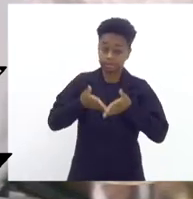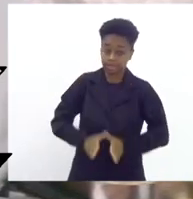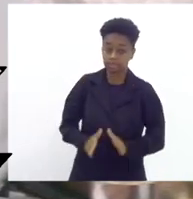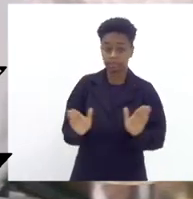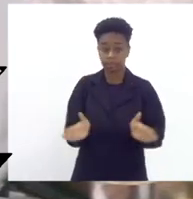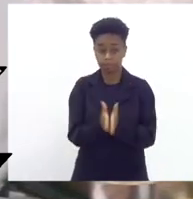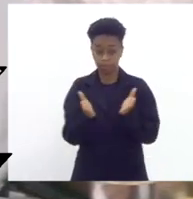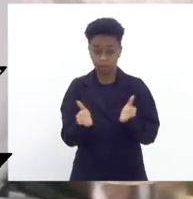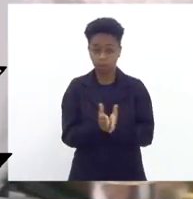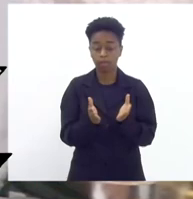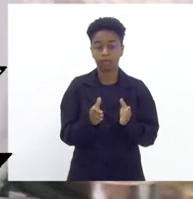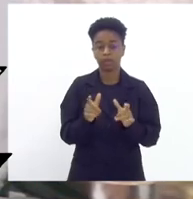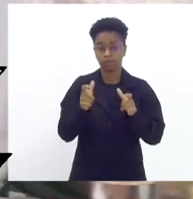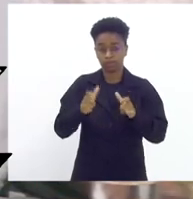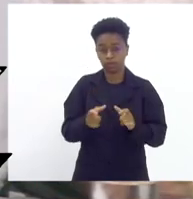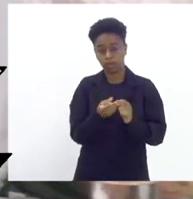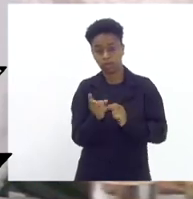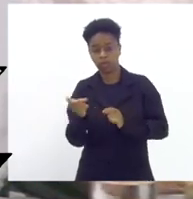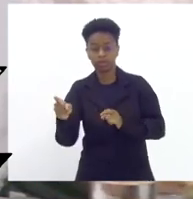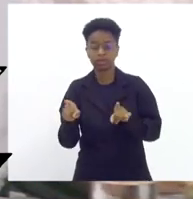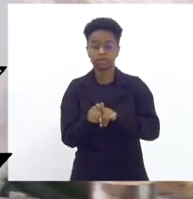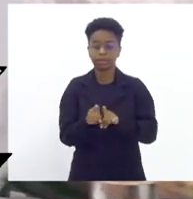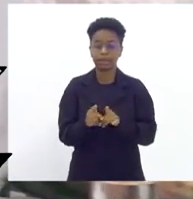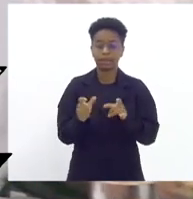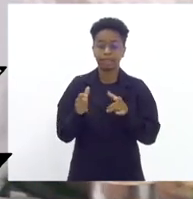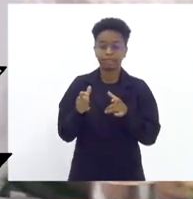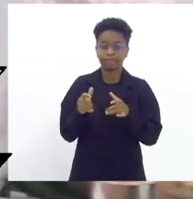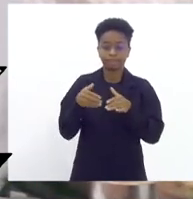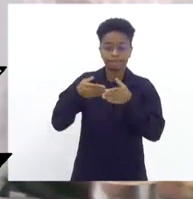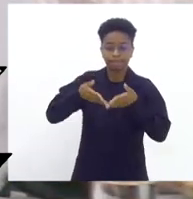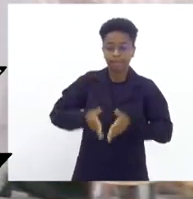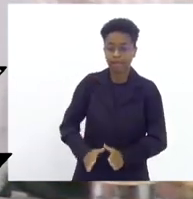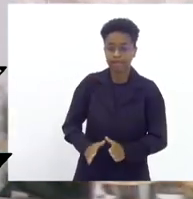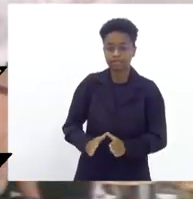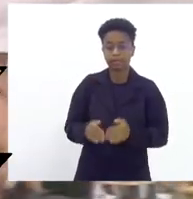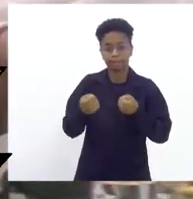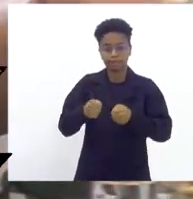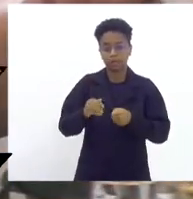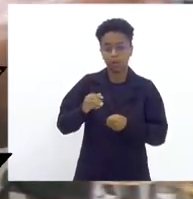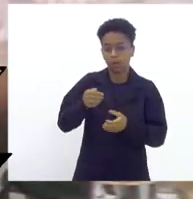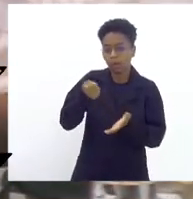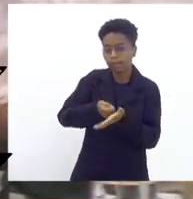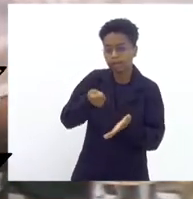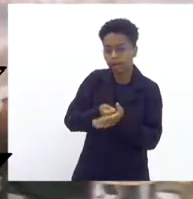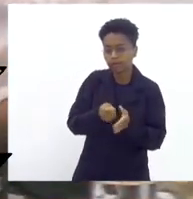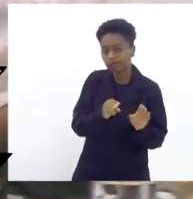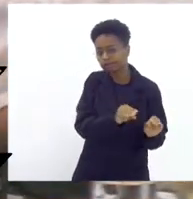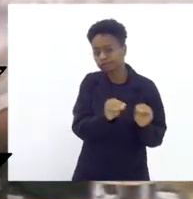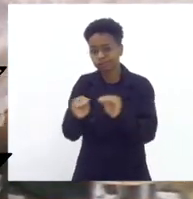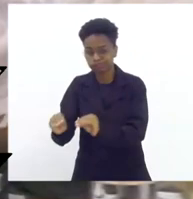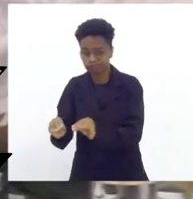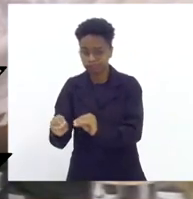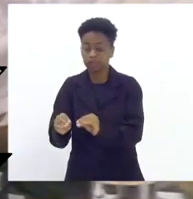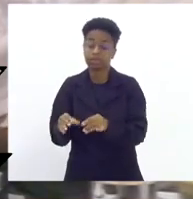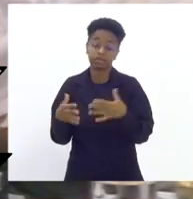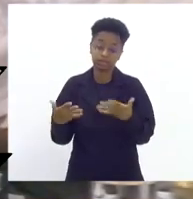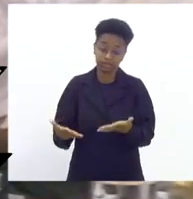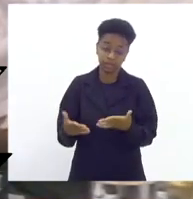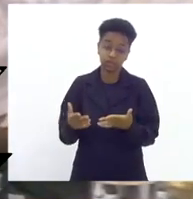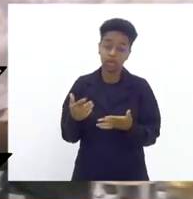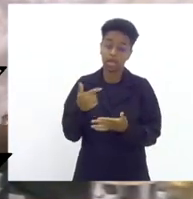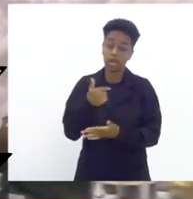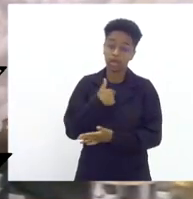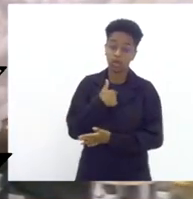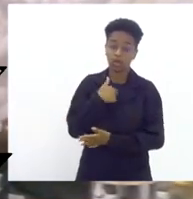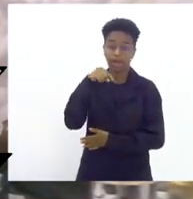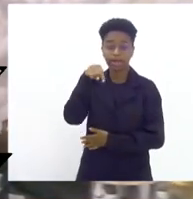sob o alvo do estado e nasce num deslocamento forçado vulnerável e precário buscando a sobrevivência então No Limite eu estou